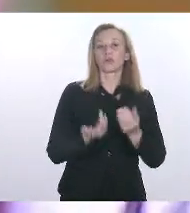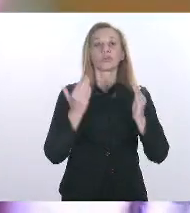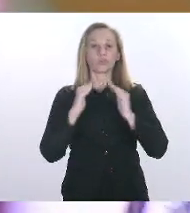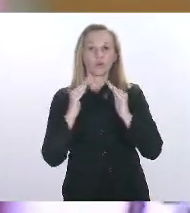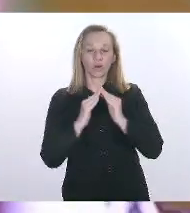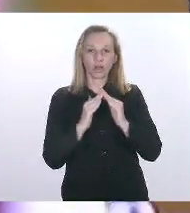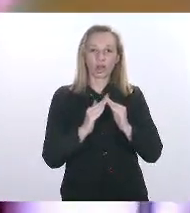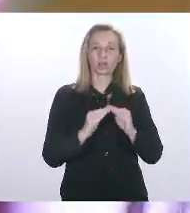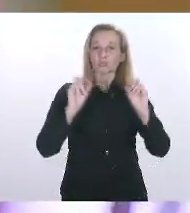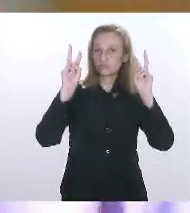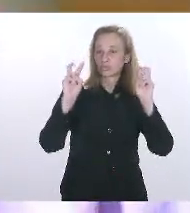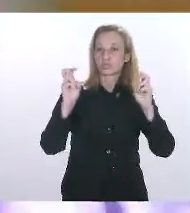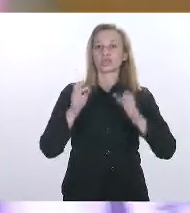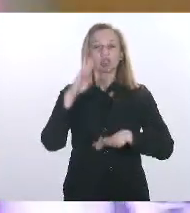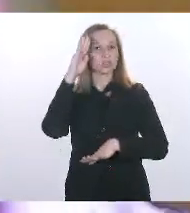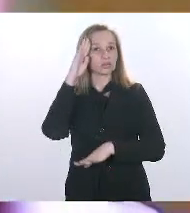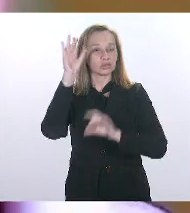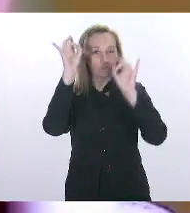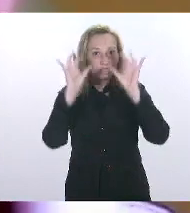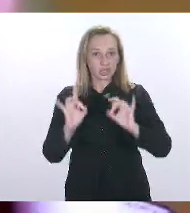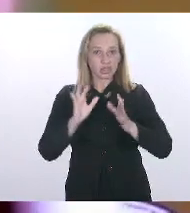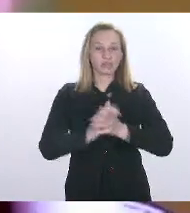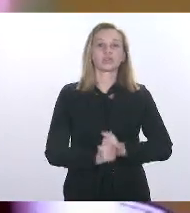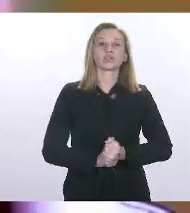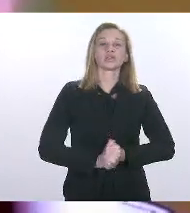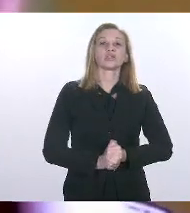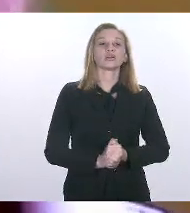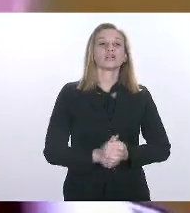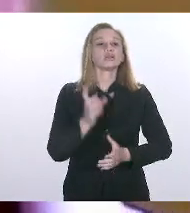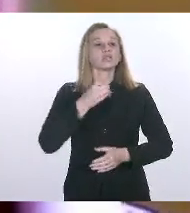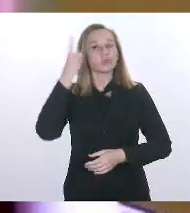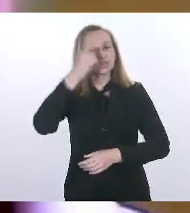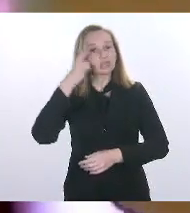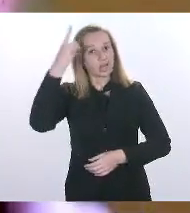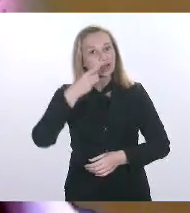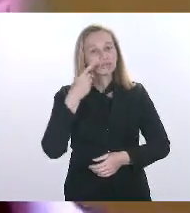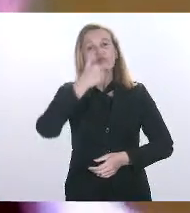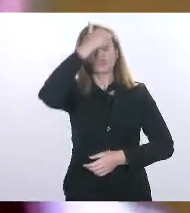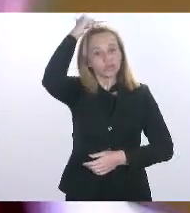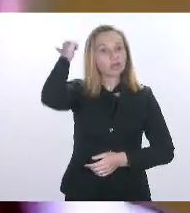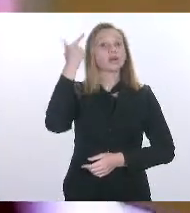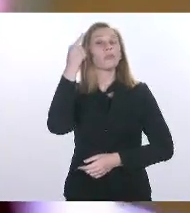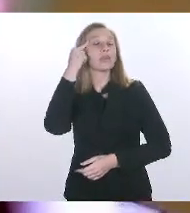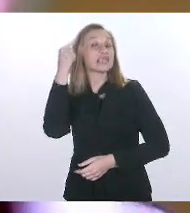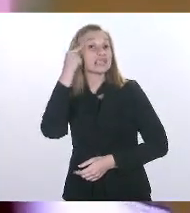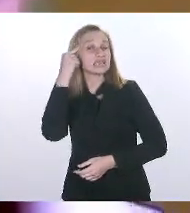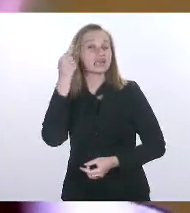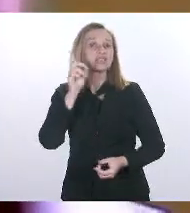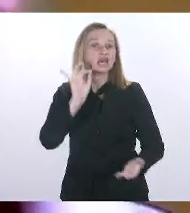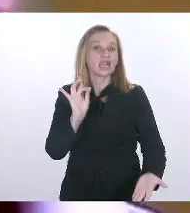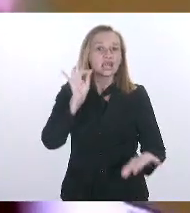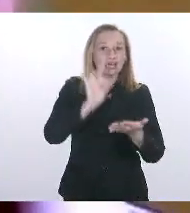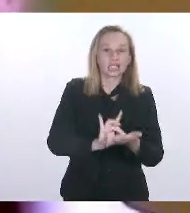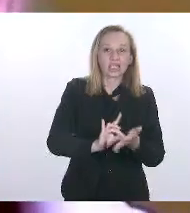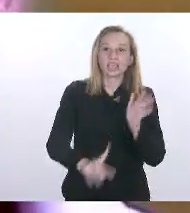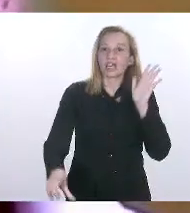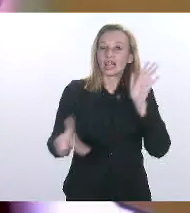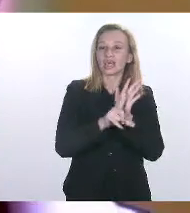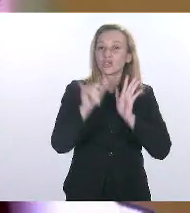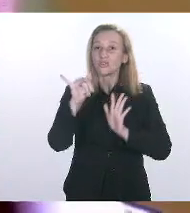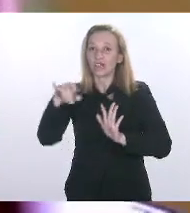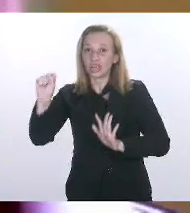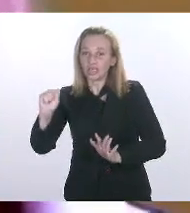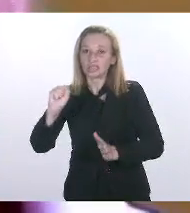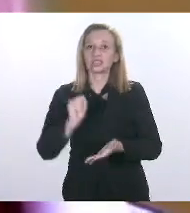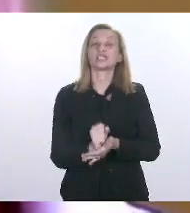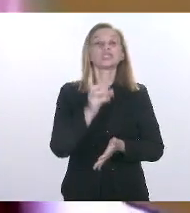Assuntos Fundiários, especialmente do parecer dado pelo deputado Luiz Paulo, e pensando na finalidade da lei que instituiu o FEIS,